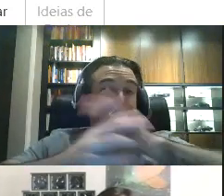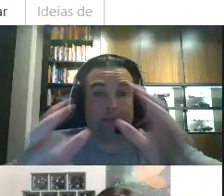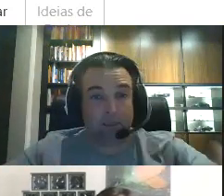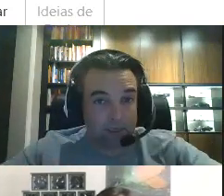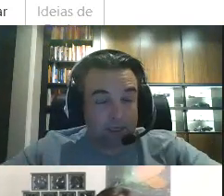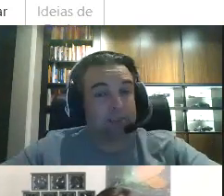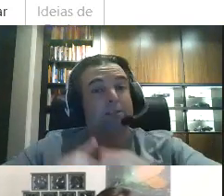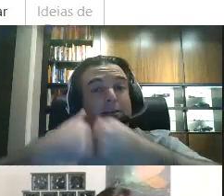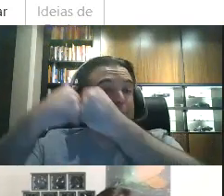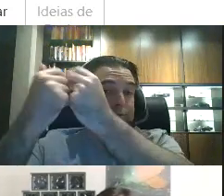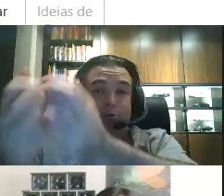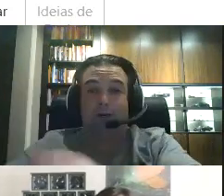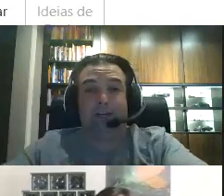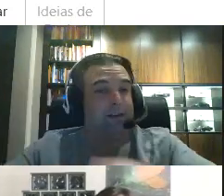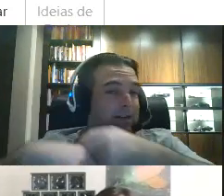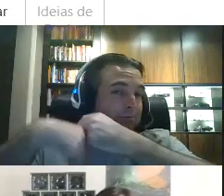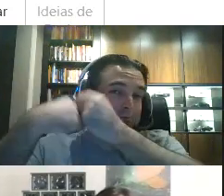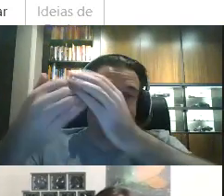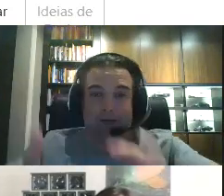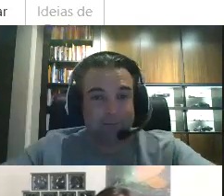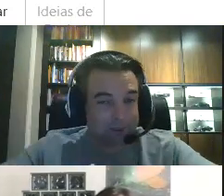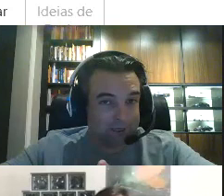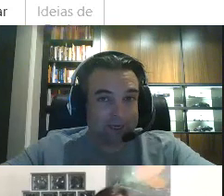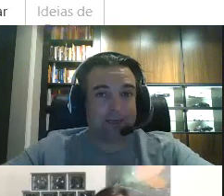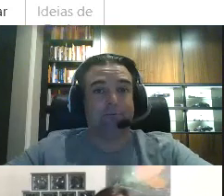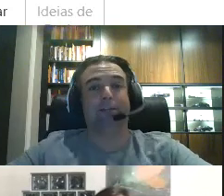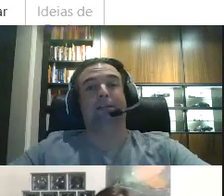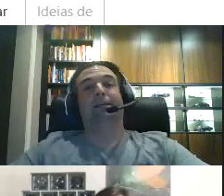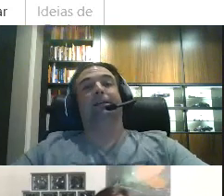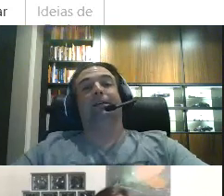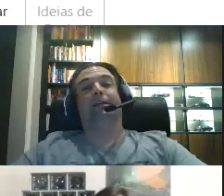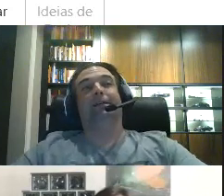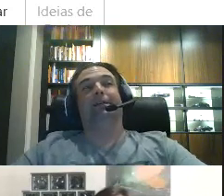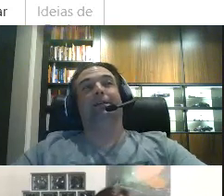É assim. Se as casas continuarem lá, elas vão continuar embaixo d'água.